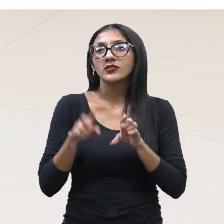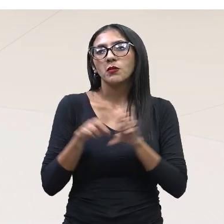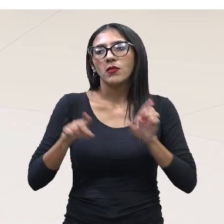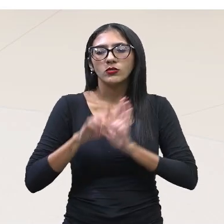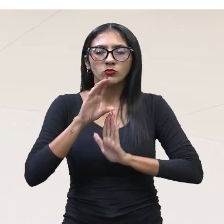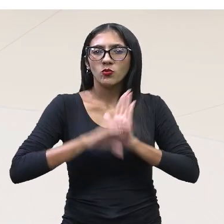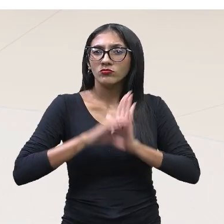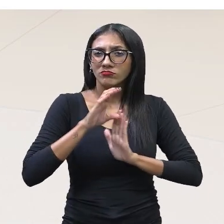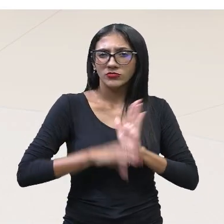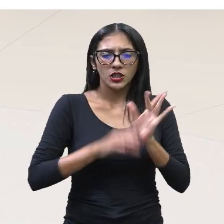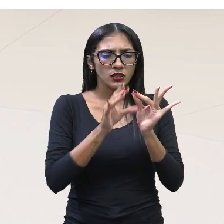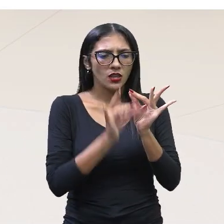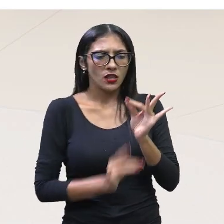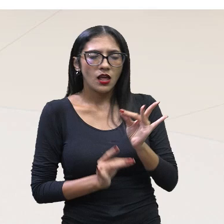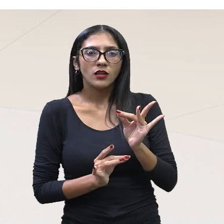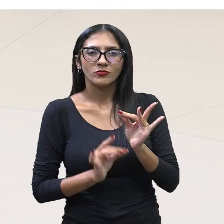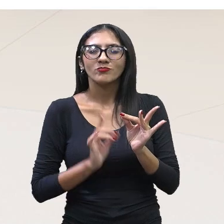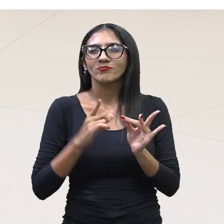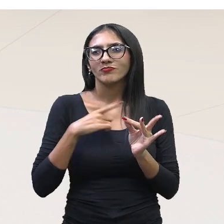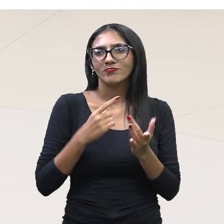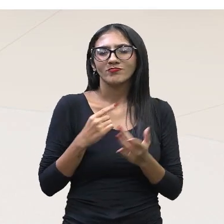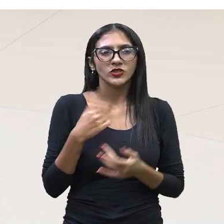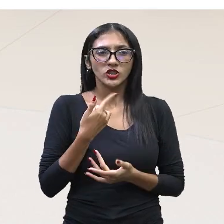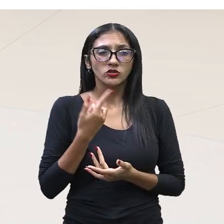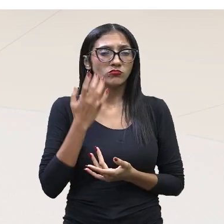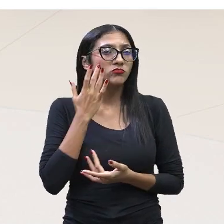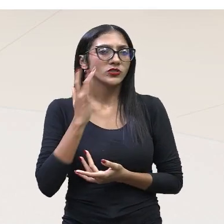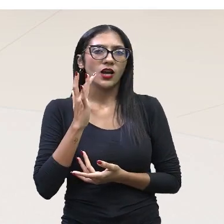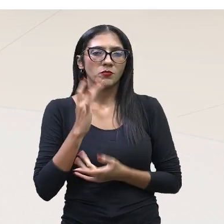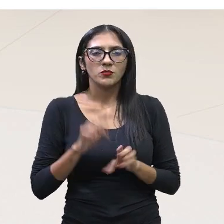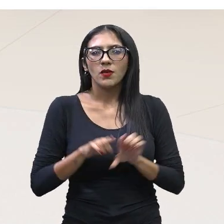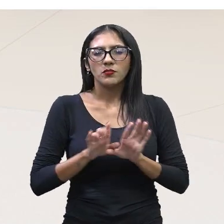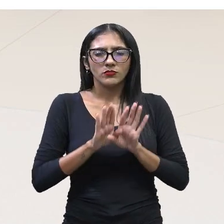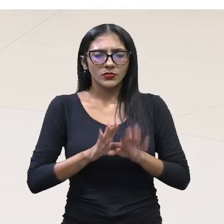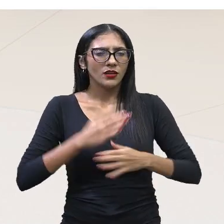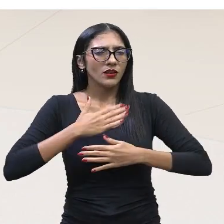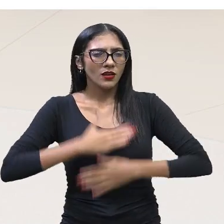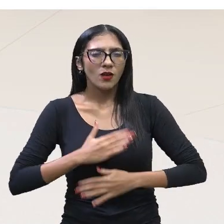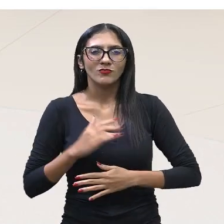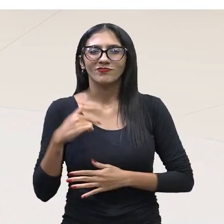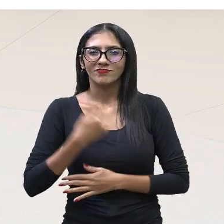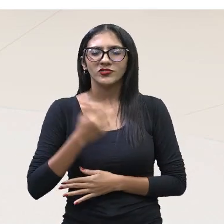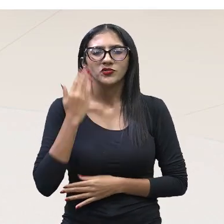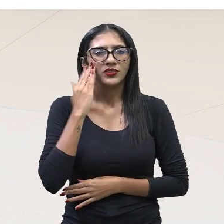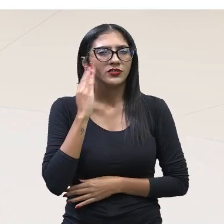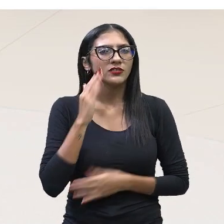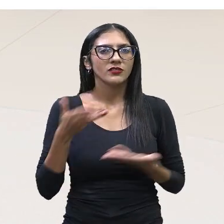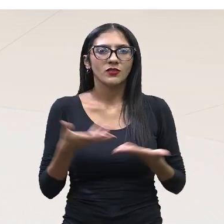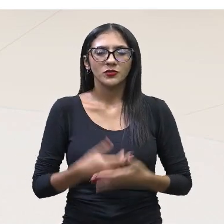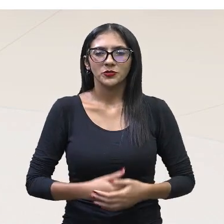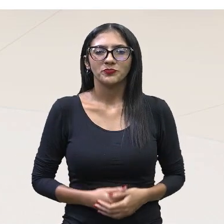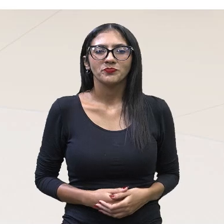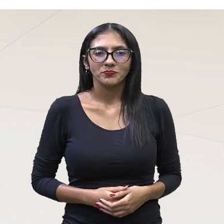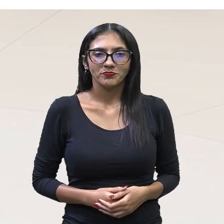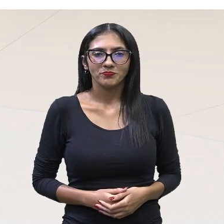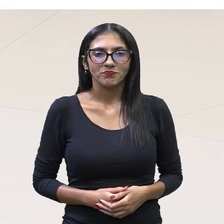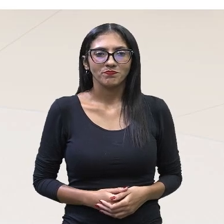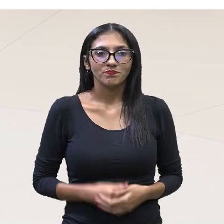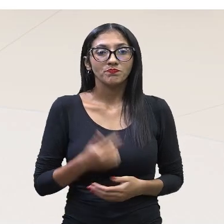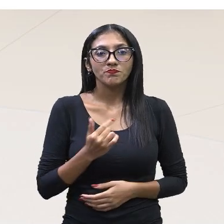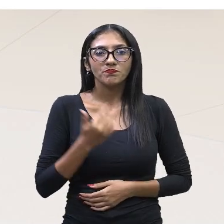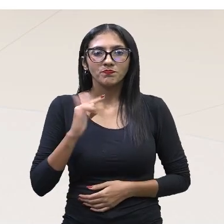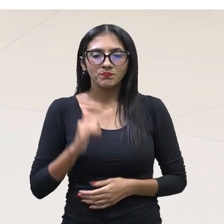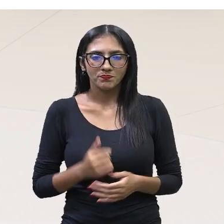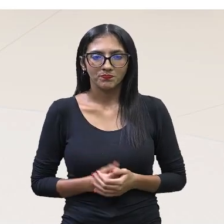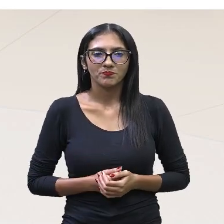si é que torna-se desconhecida para nós. Calma, nós vamos entender tudo isso hoje. E tem mais, vejam,